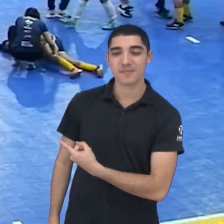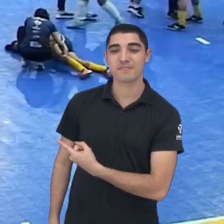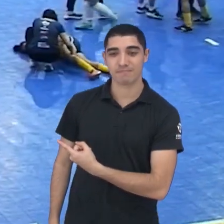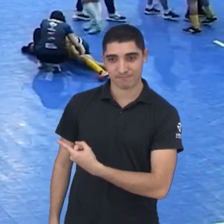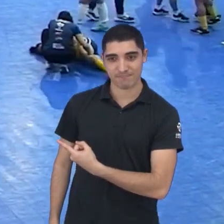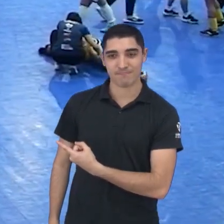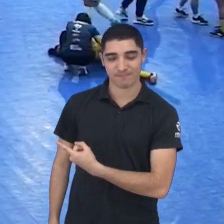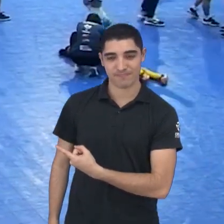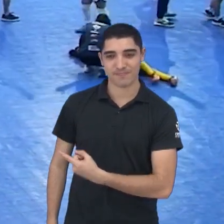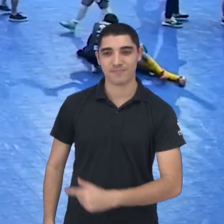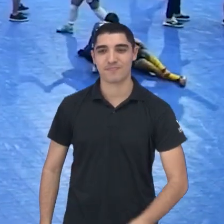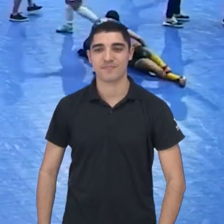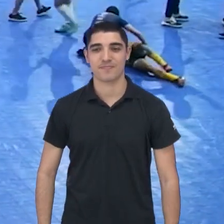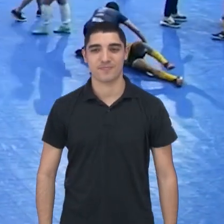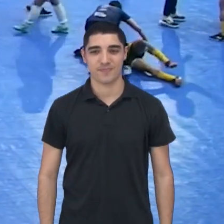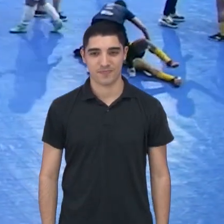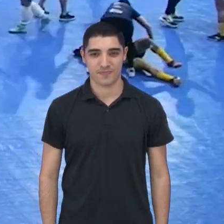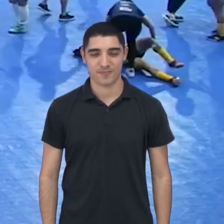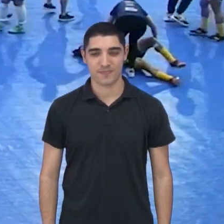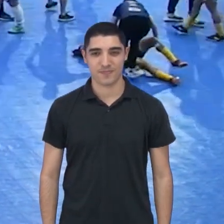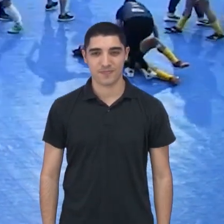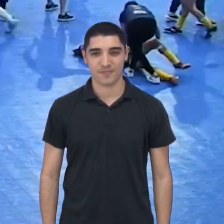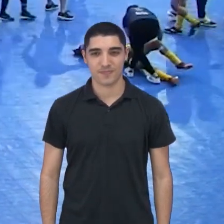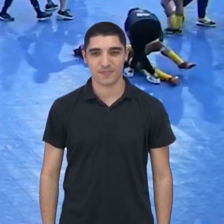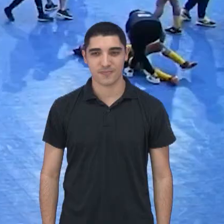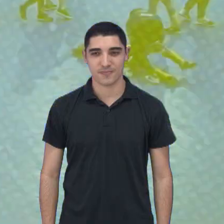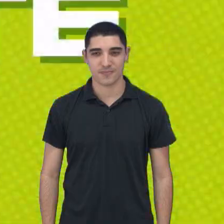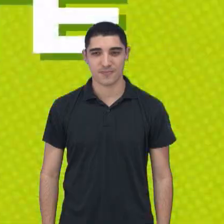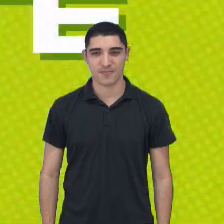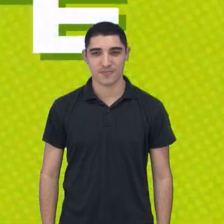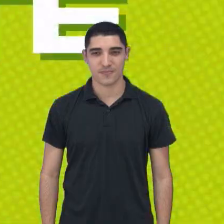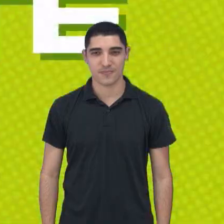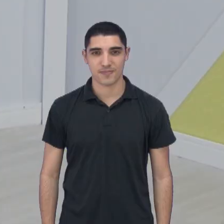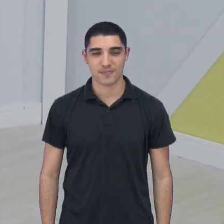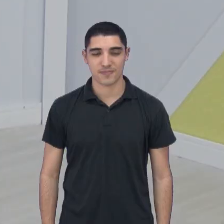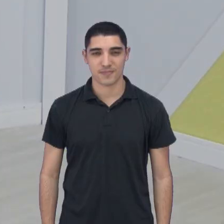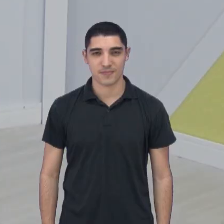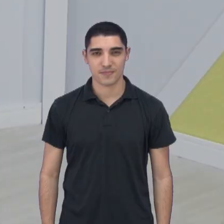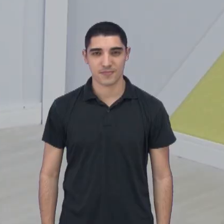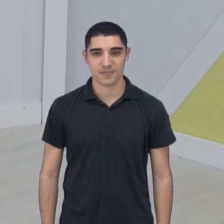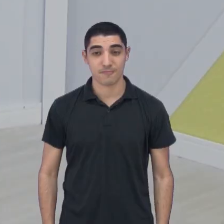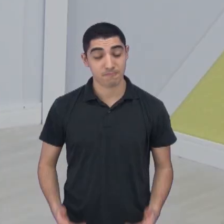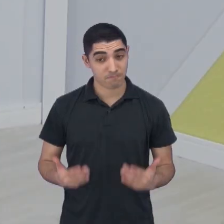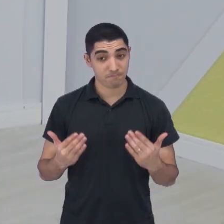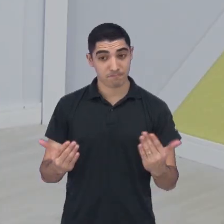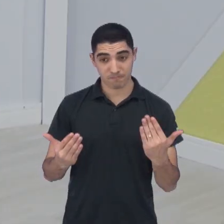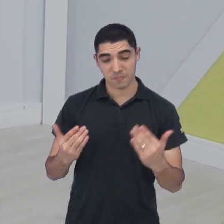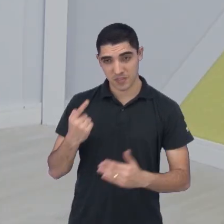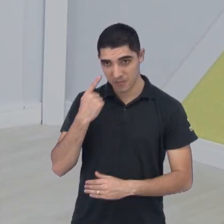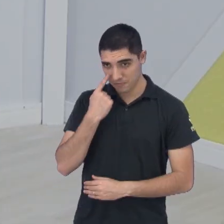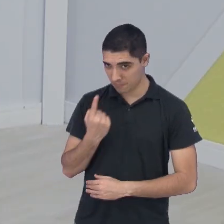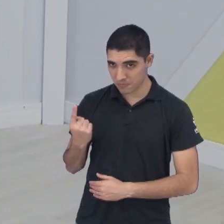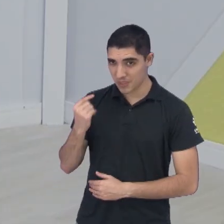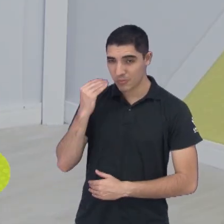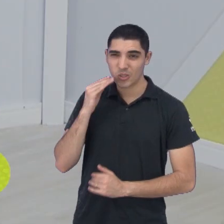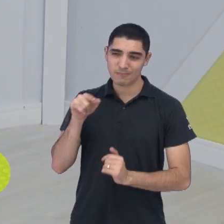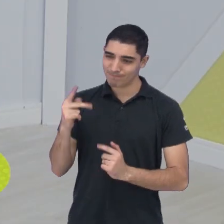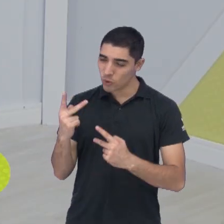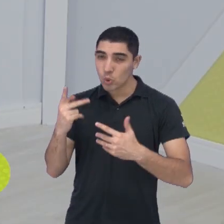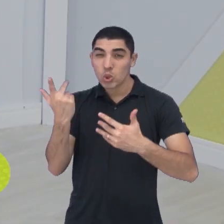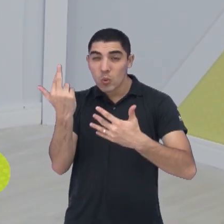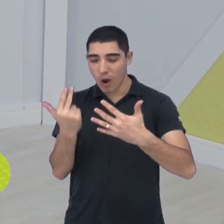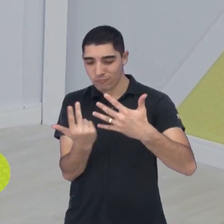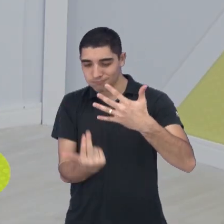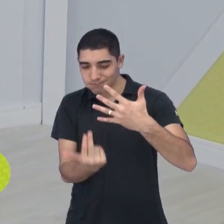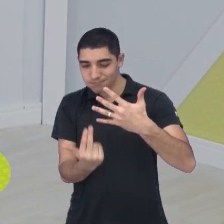Feminino 1, Barateiro de Brusque, Santa Catarina também 1. Bruno, é um confronto direto, a gente sabia da dificuldade para o